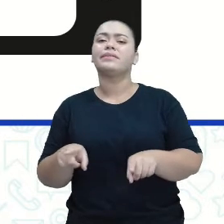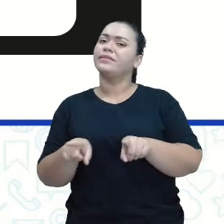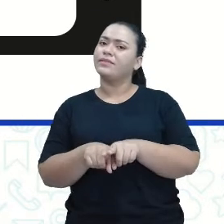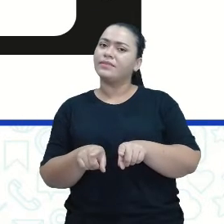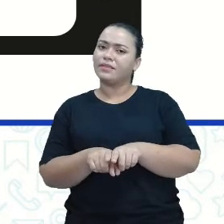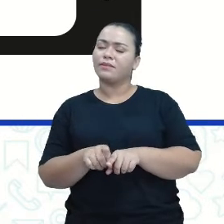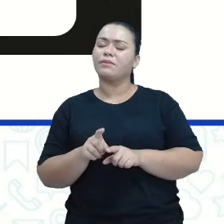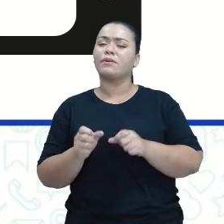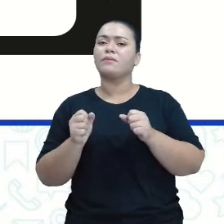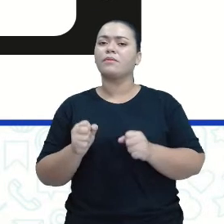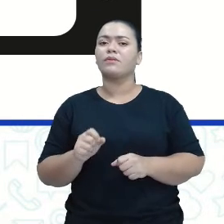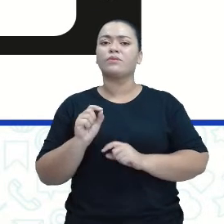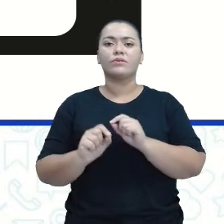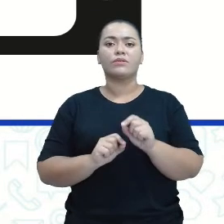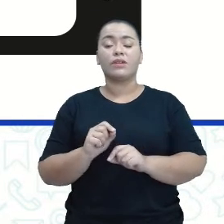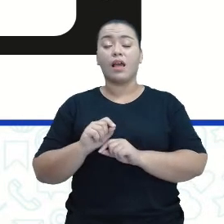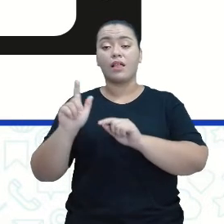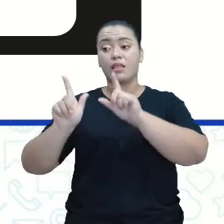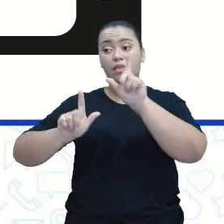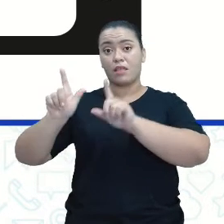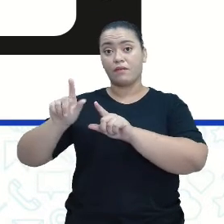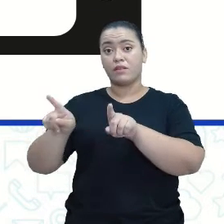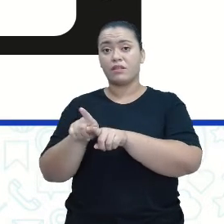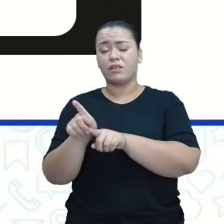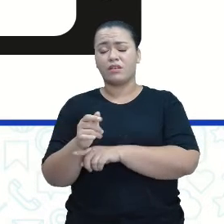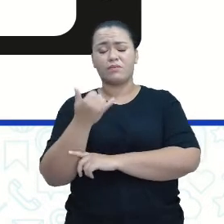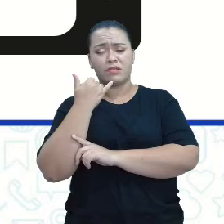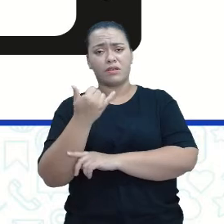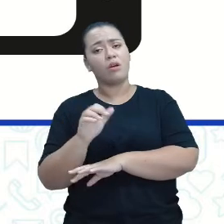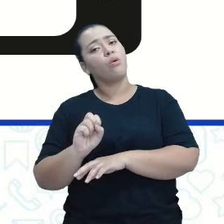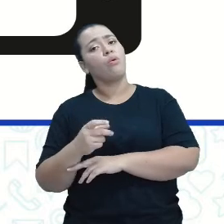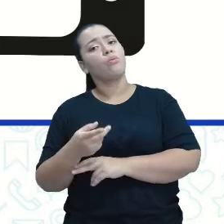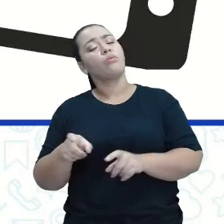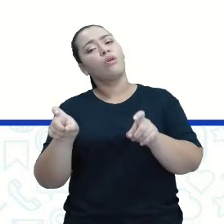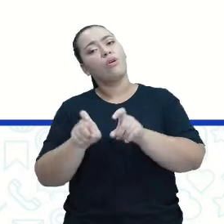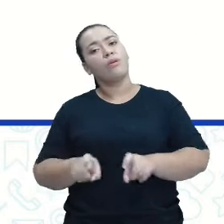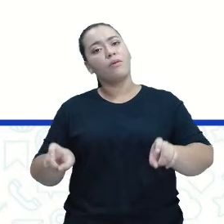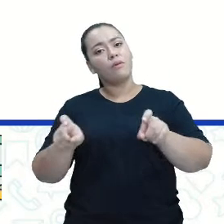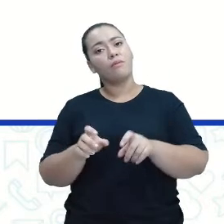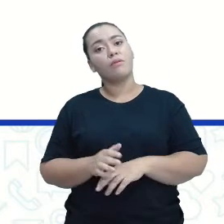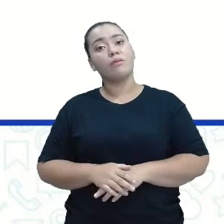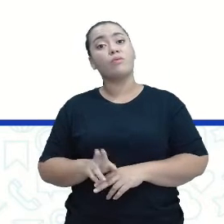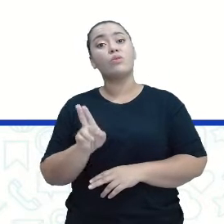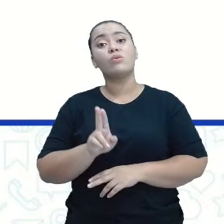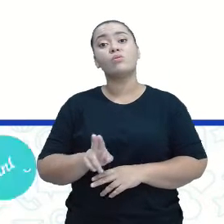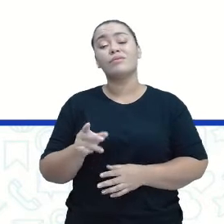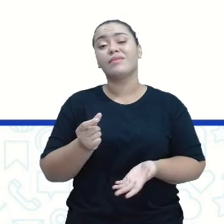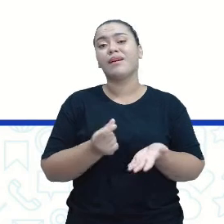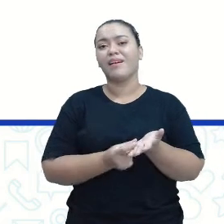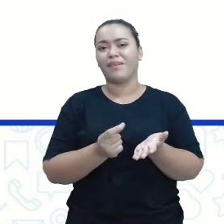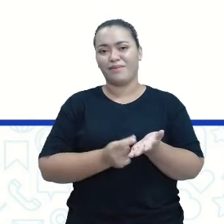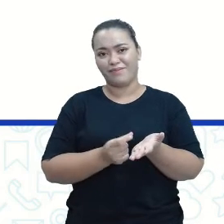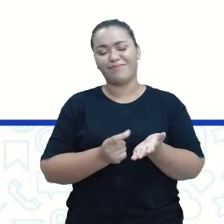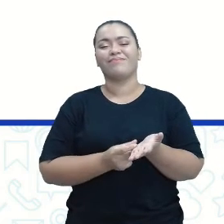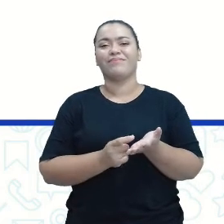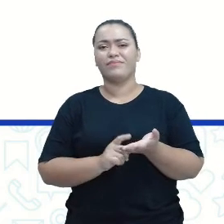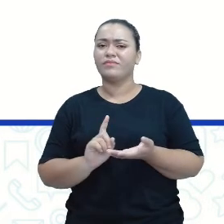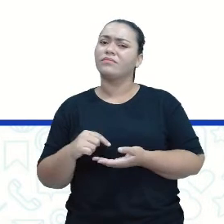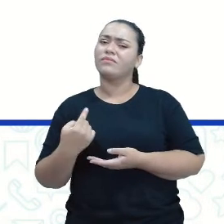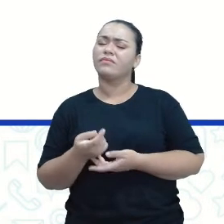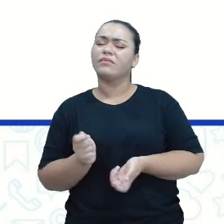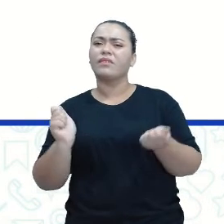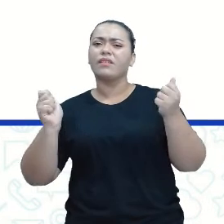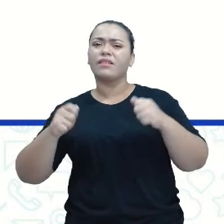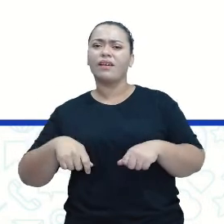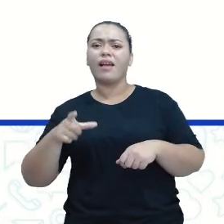pode fazer através da televisão, do celular ou do computador, né? Utilizando do nosso aplicativo para que a gente consiga aí